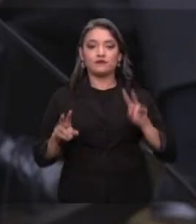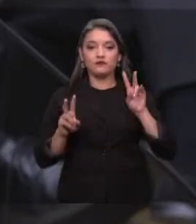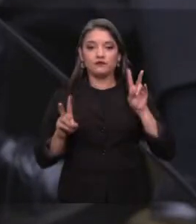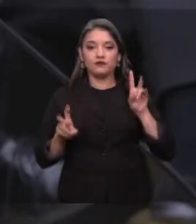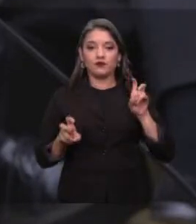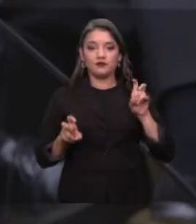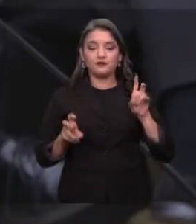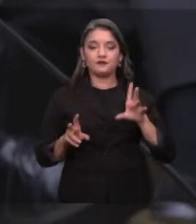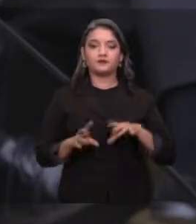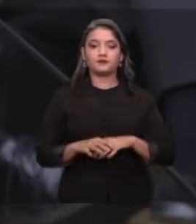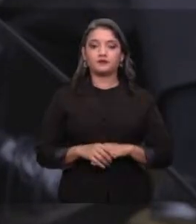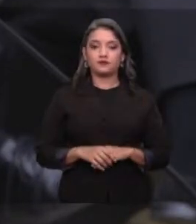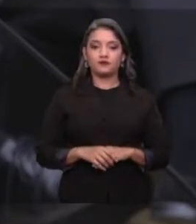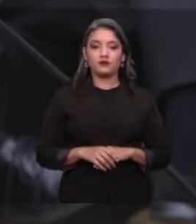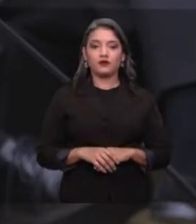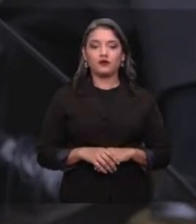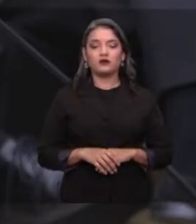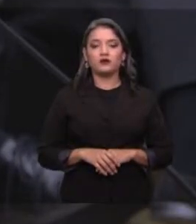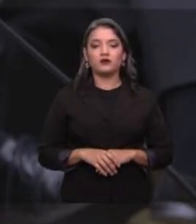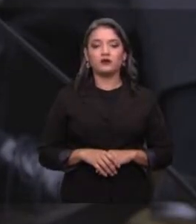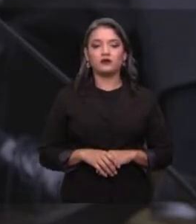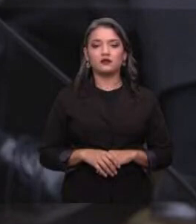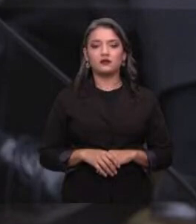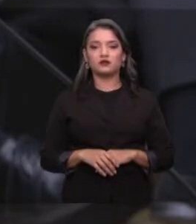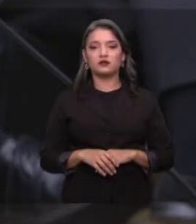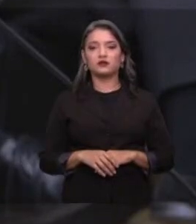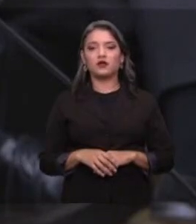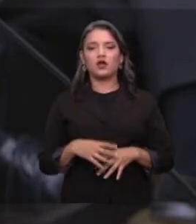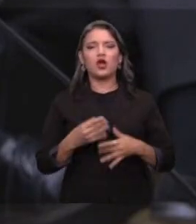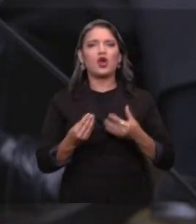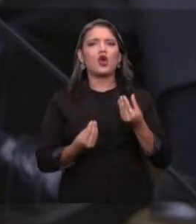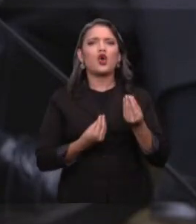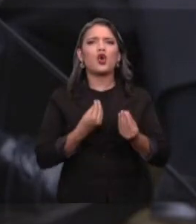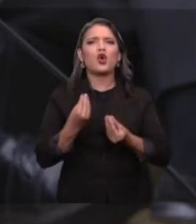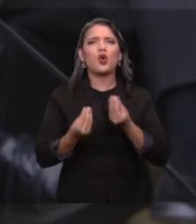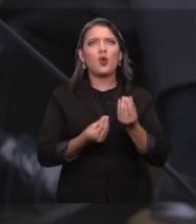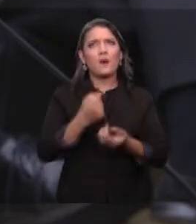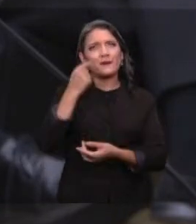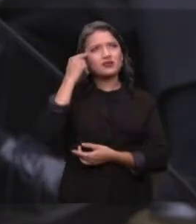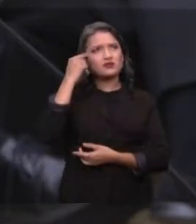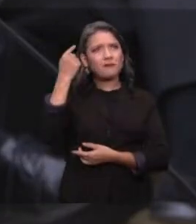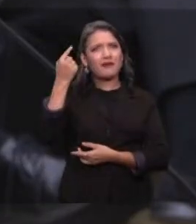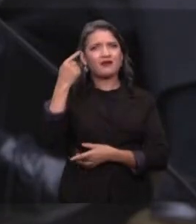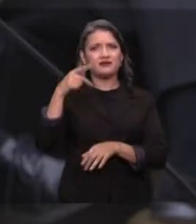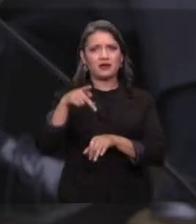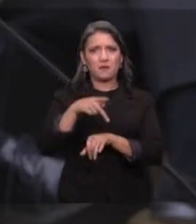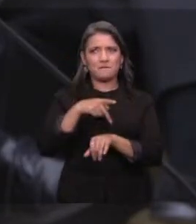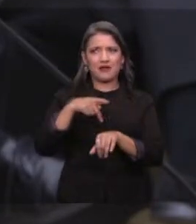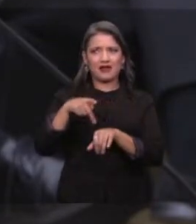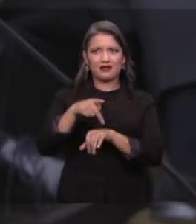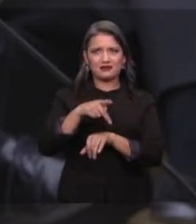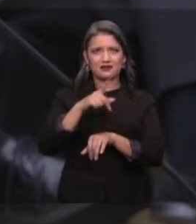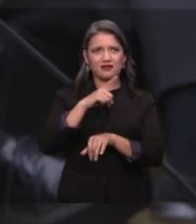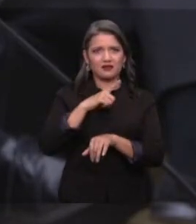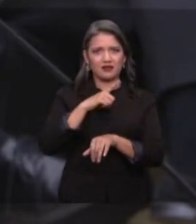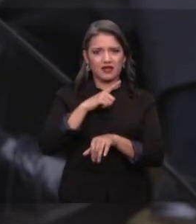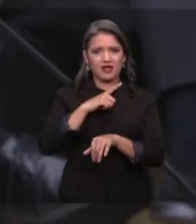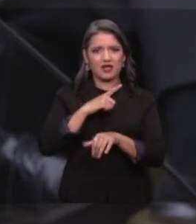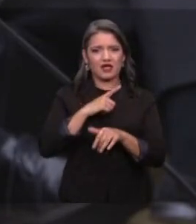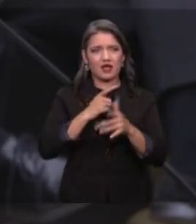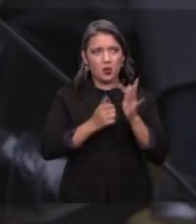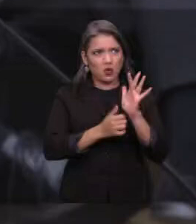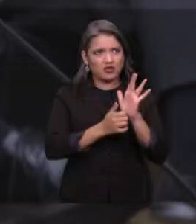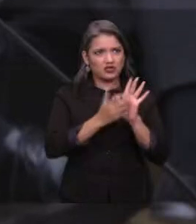Reale Júnior: como, então, pensar-se em um país com este quadro de magistrados